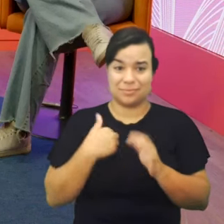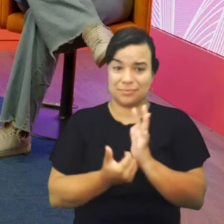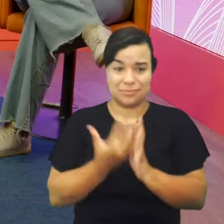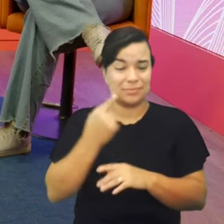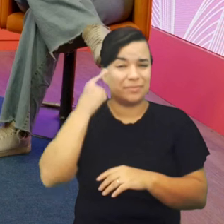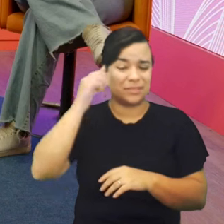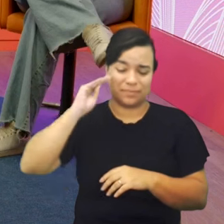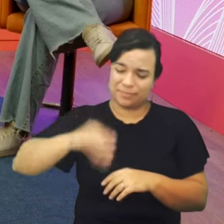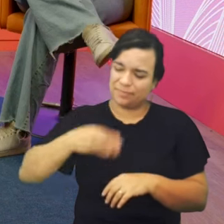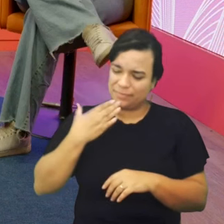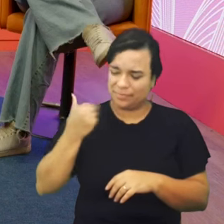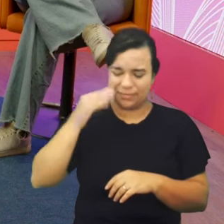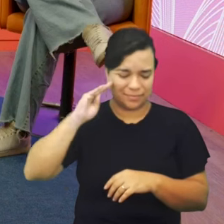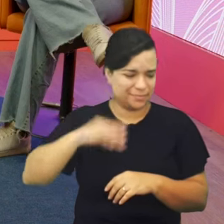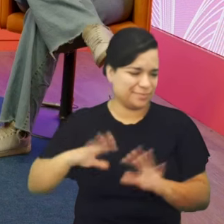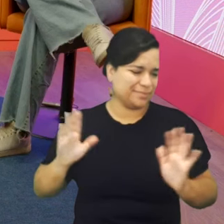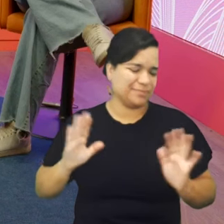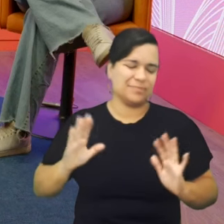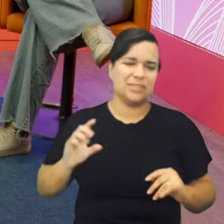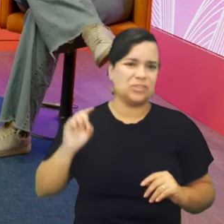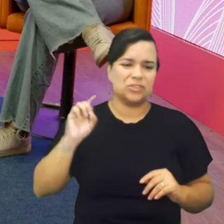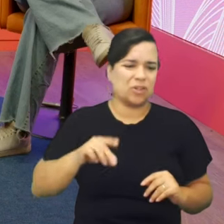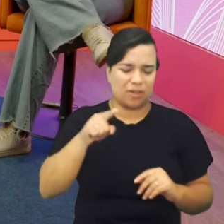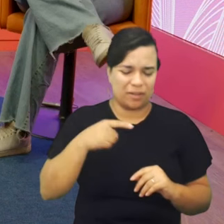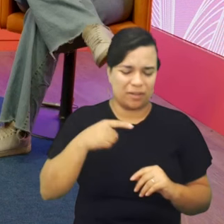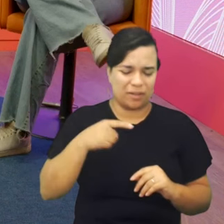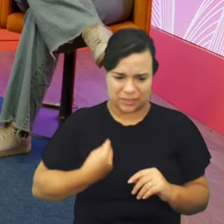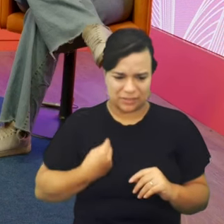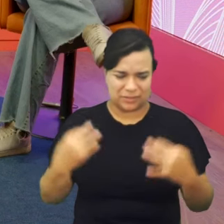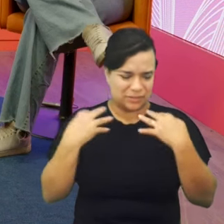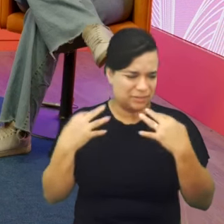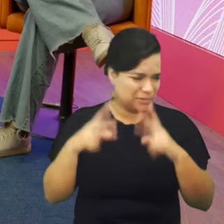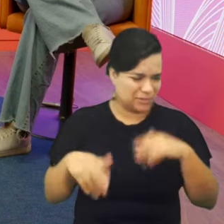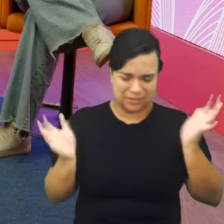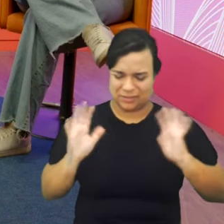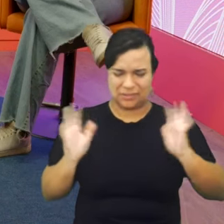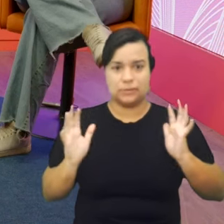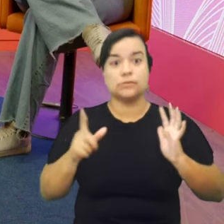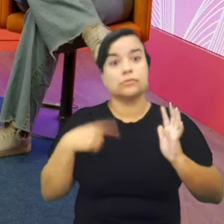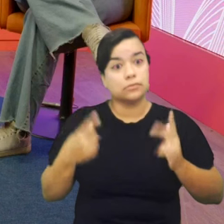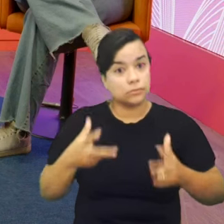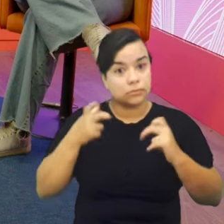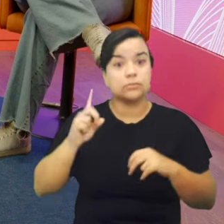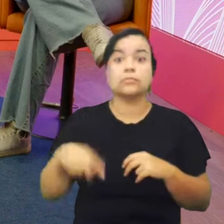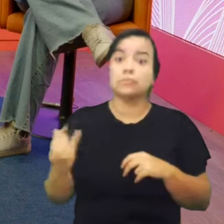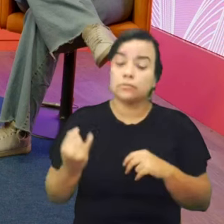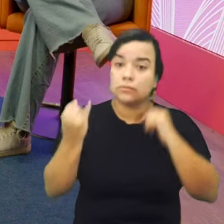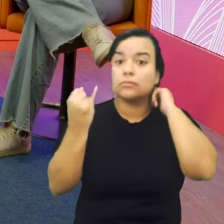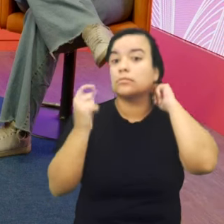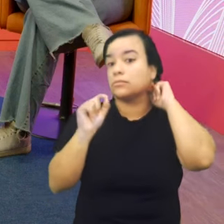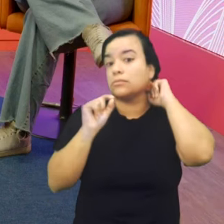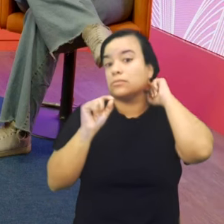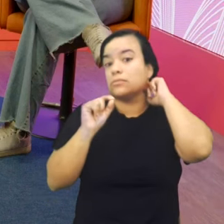em desistir, realmente. Falei, será que é só isso, viver? E aí a gente percebe o quanto é importante a gente